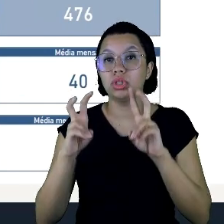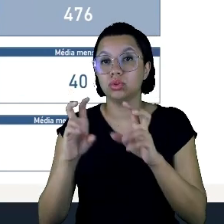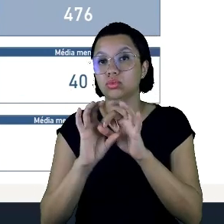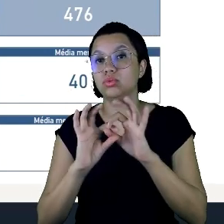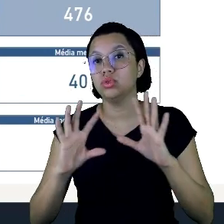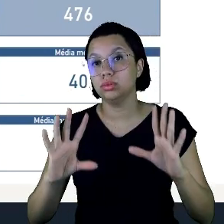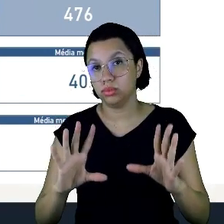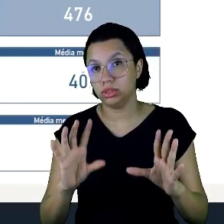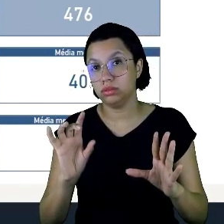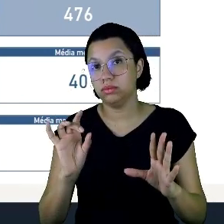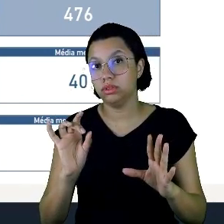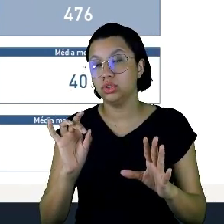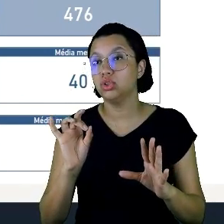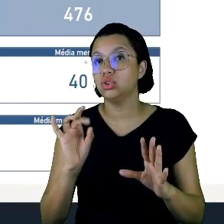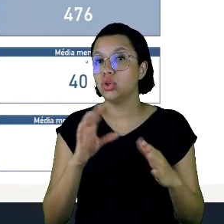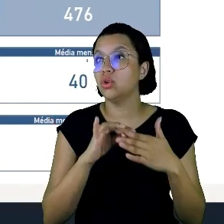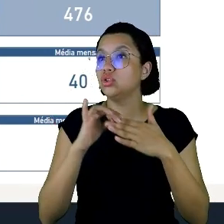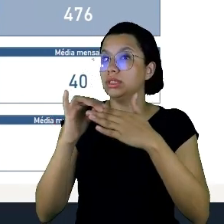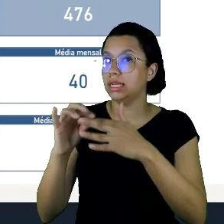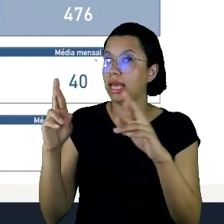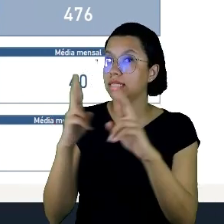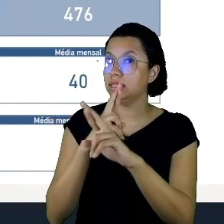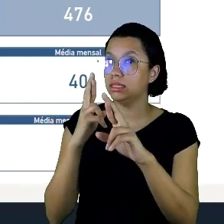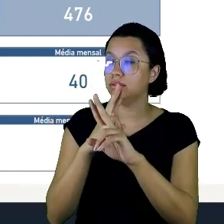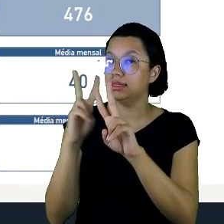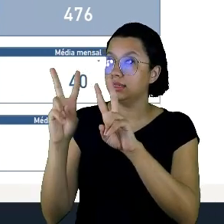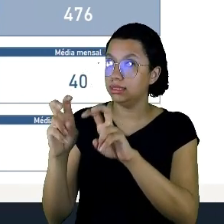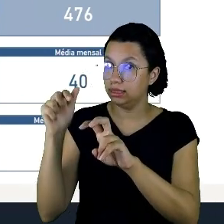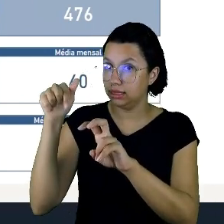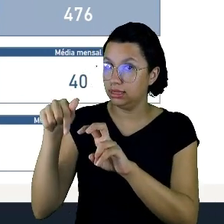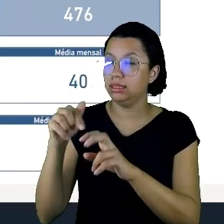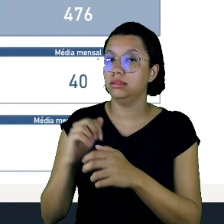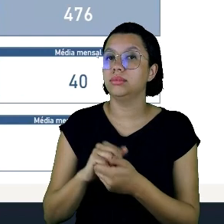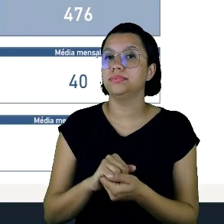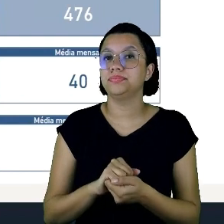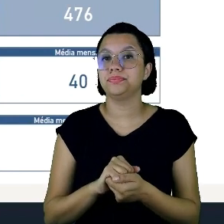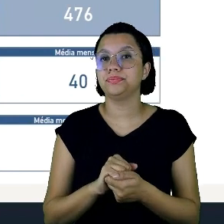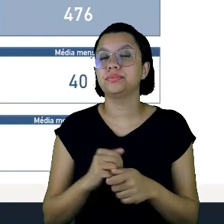reduz o número de assuntos disponíveis, que só traz os relacionados a esse tema.